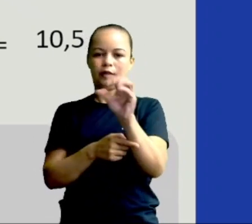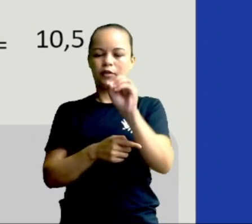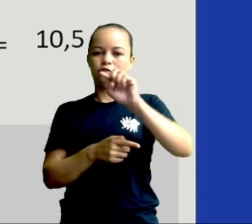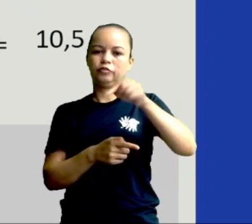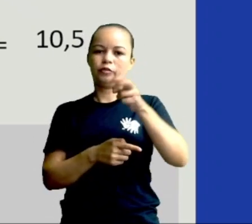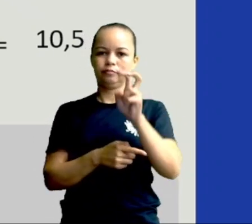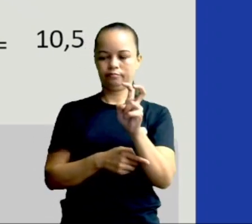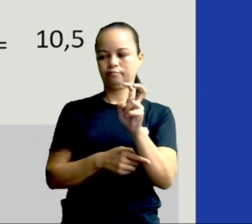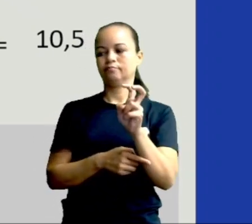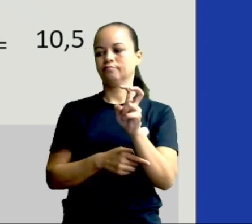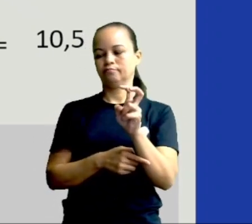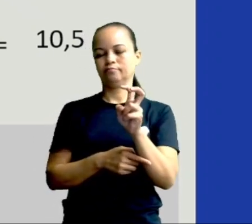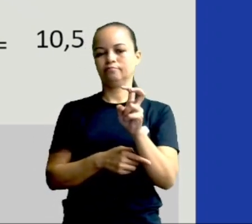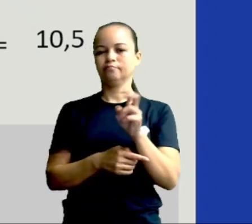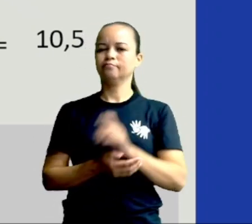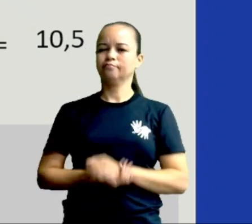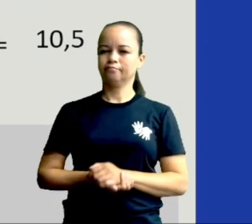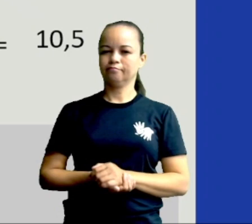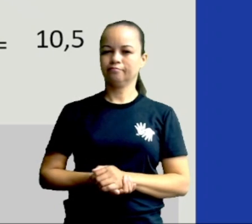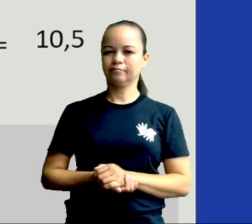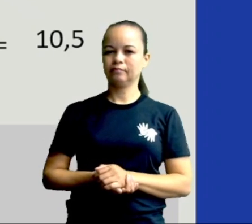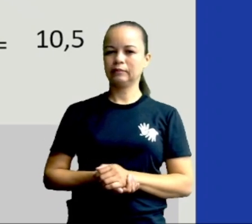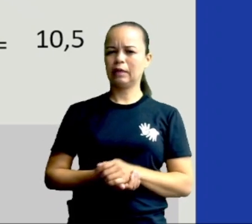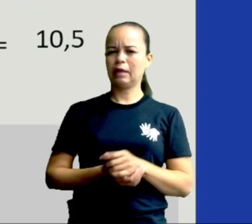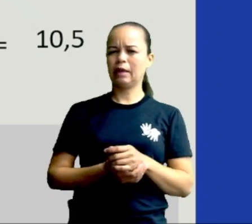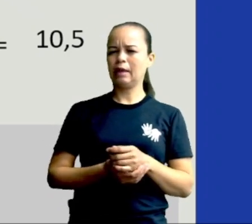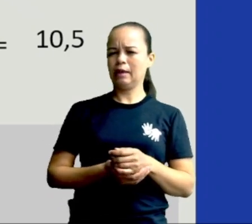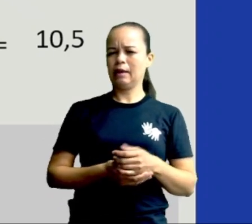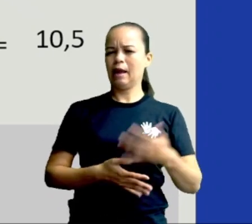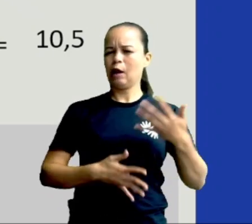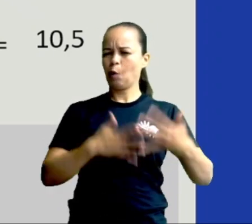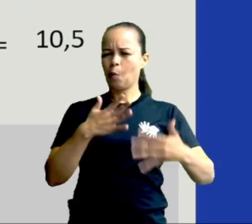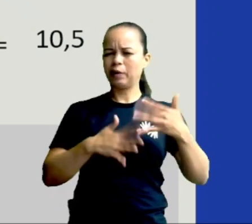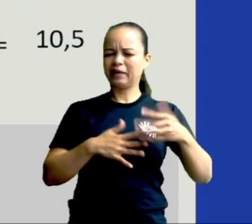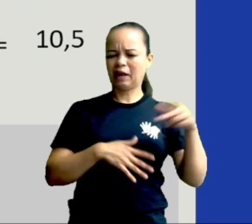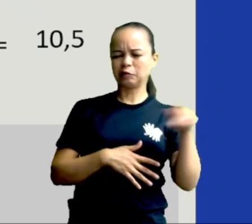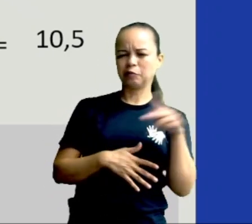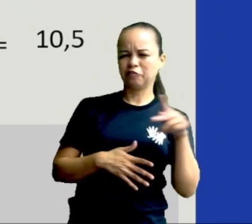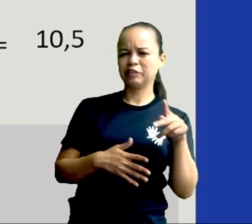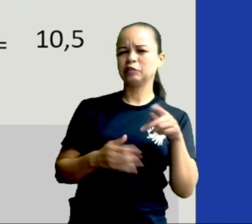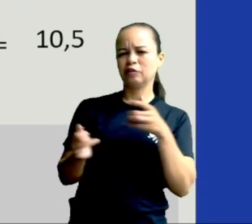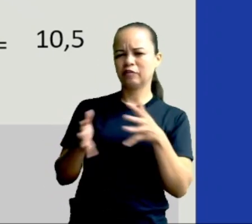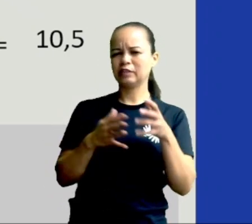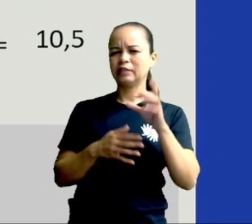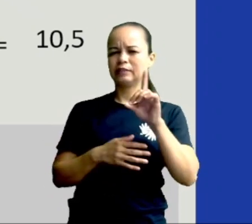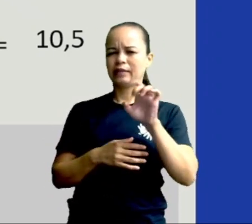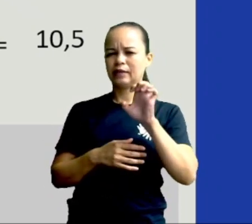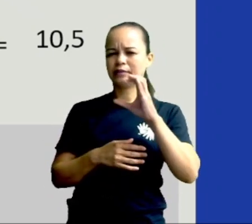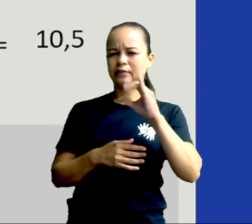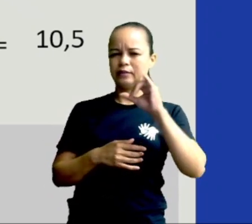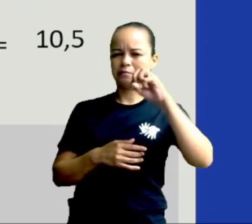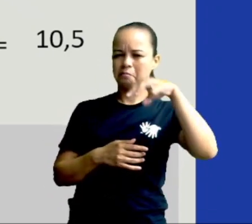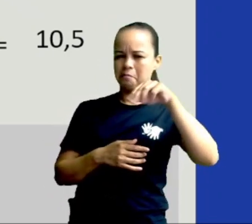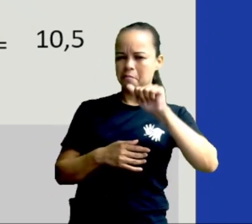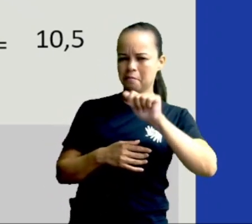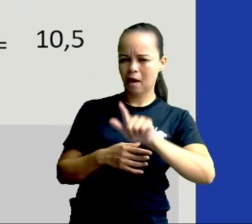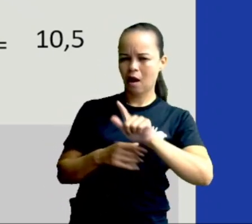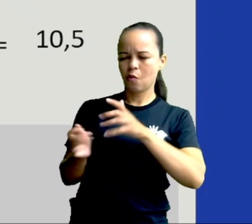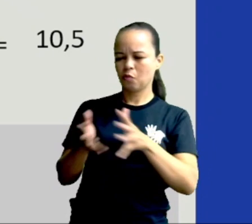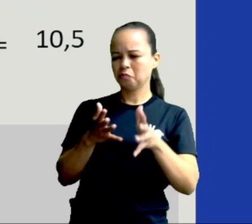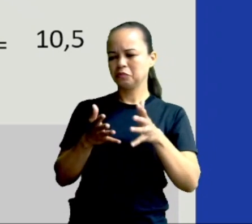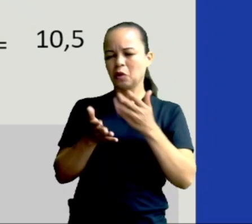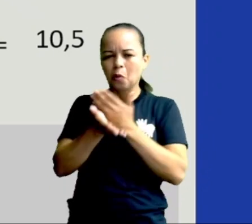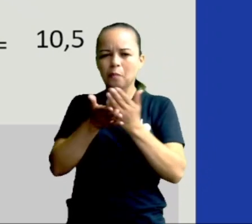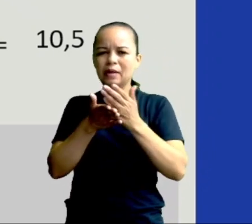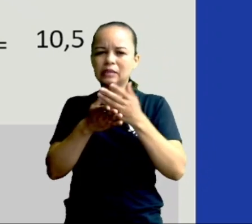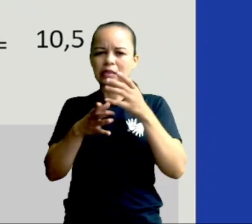10,5. Beleza? Ô, professora, é meio complicado fazer a parte decimal. Lembra lá que a gente vai precisar colocar o número, começar a divisão, e